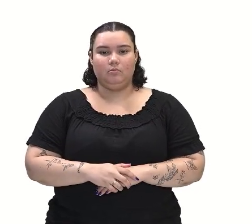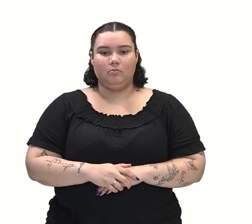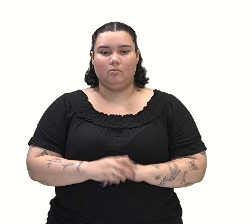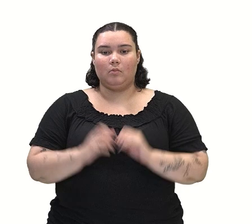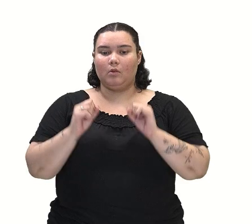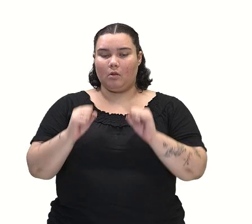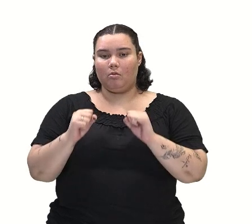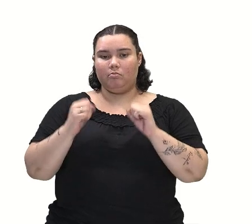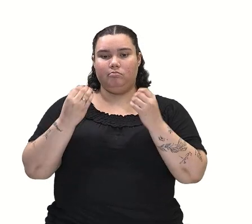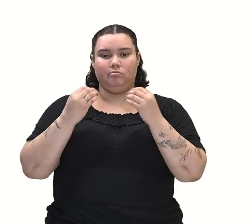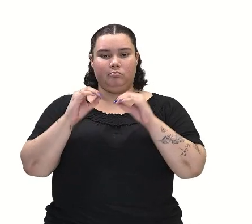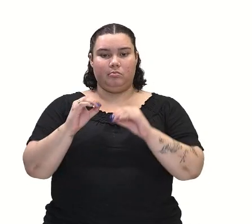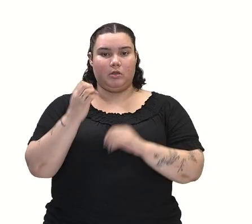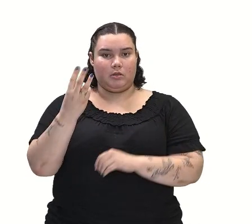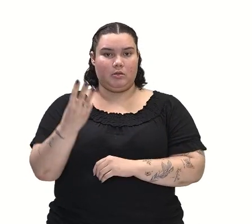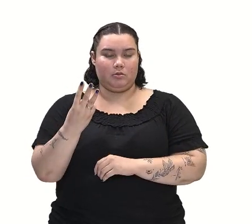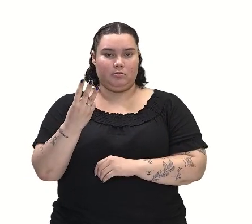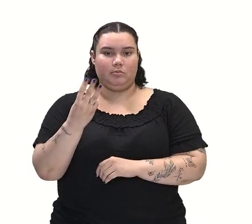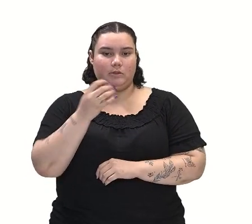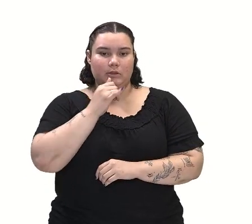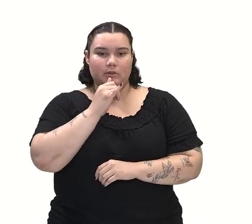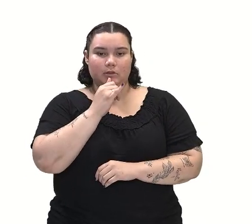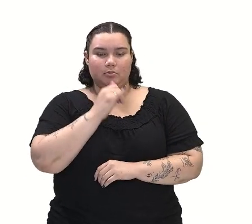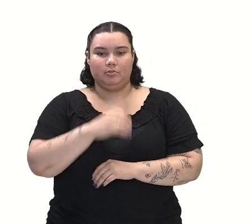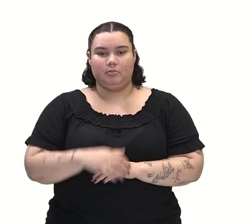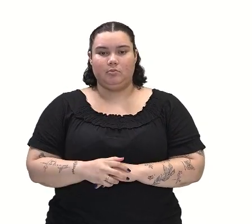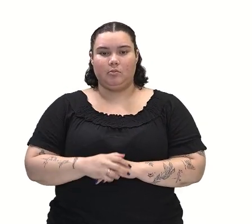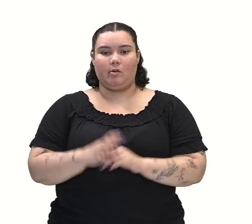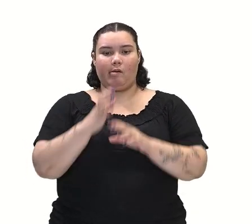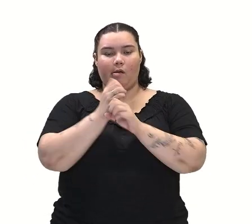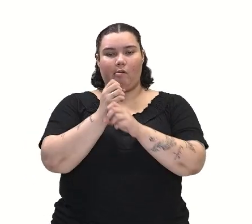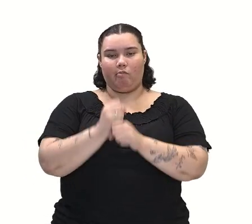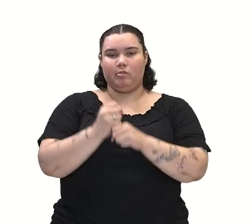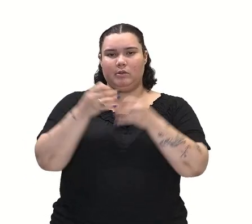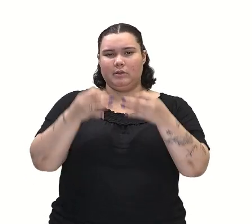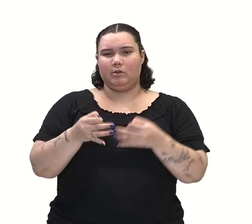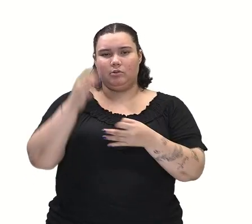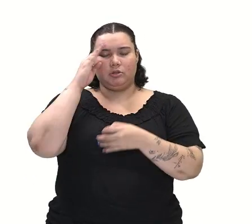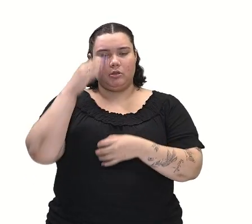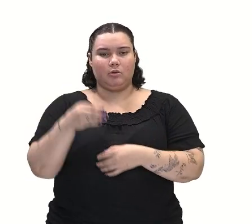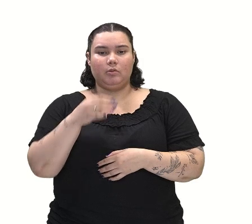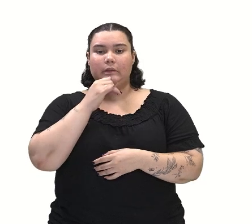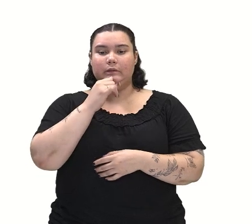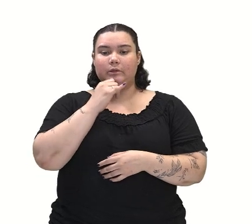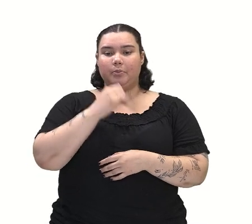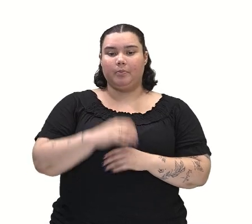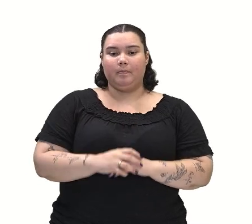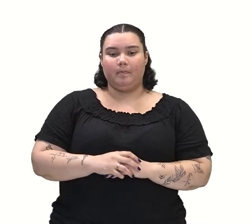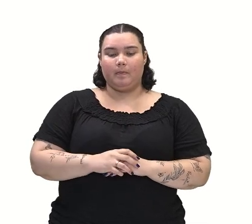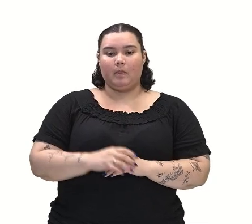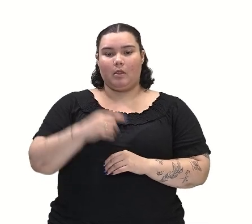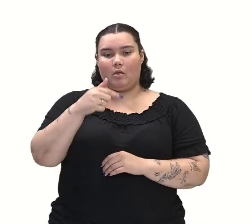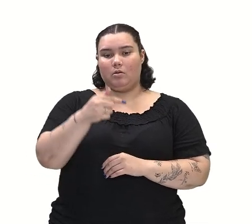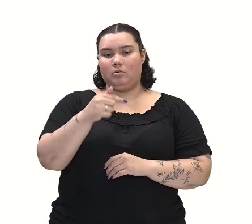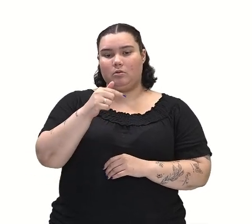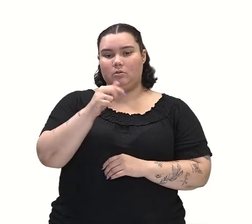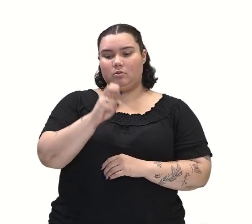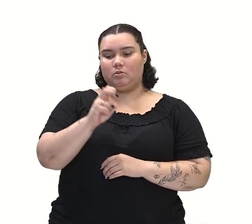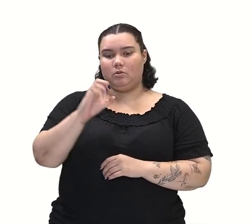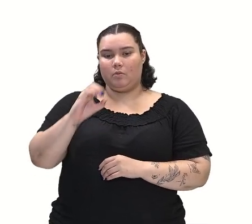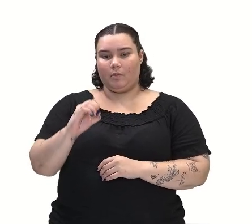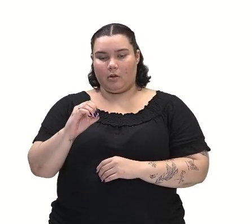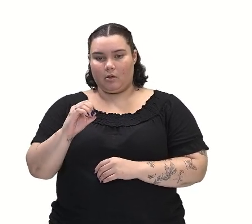Também vou aproximar aqui para 3, né, para dar um cálculo mais exato, e aí ficaria